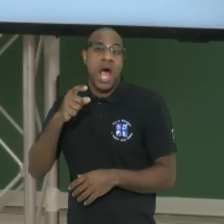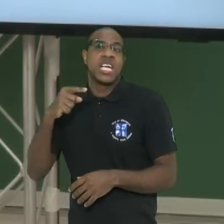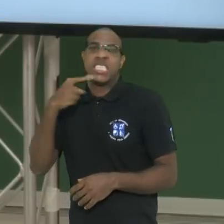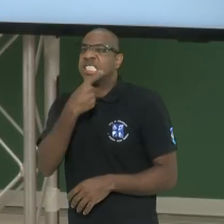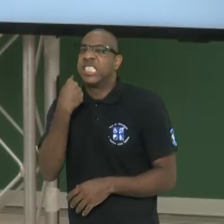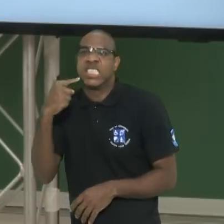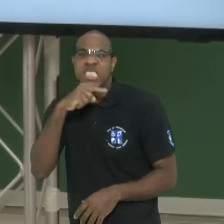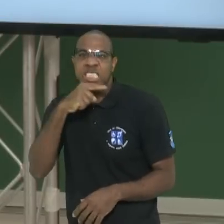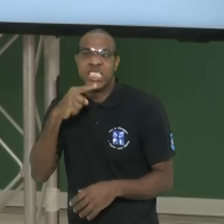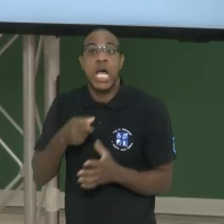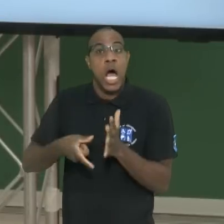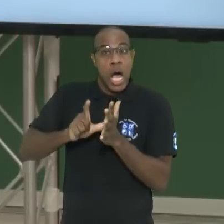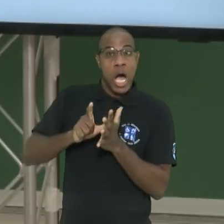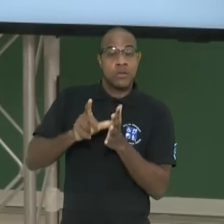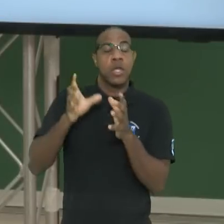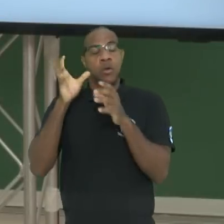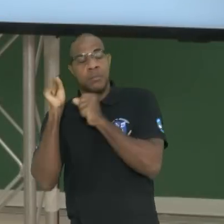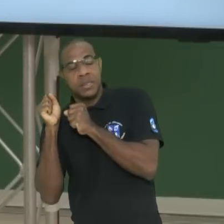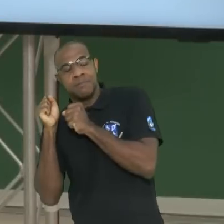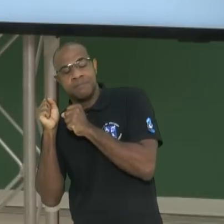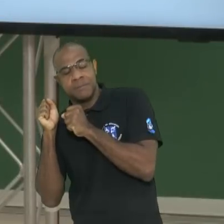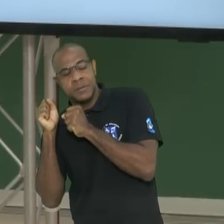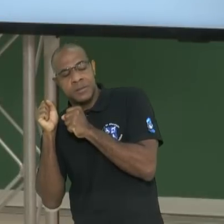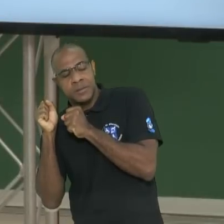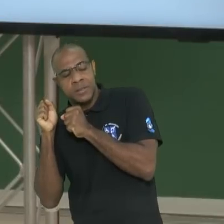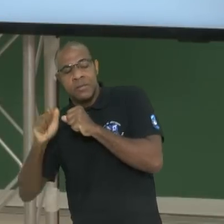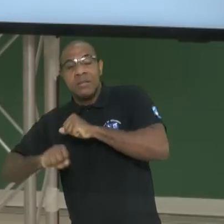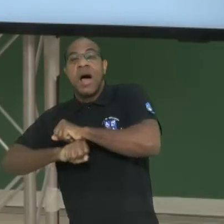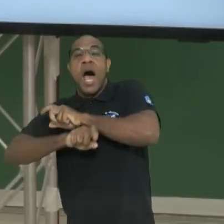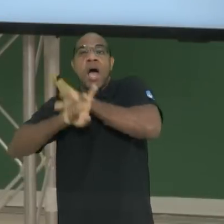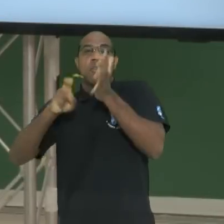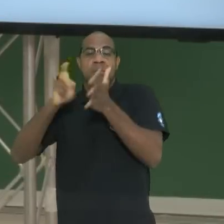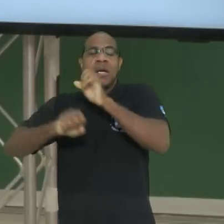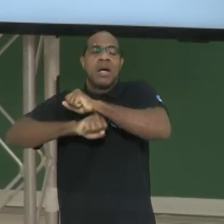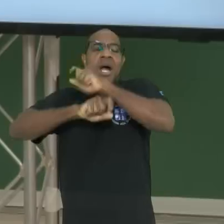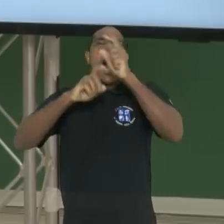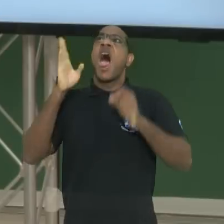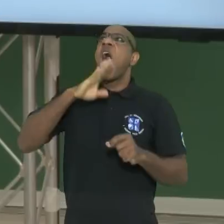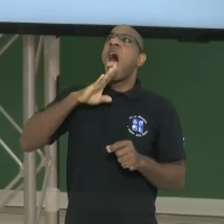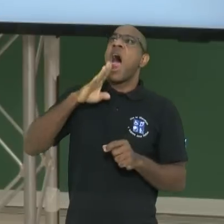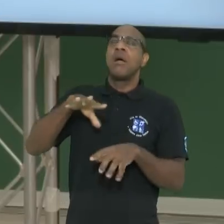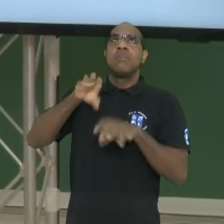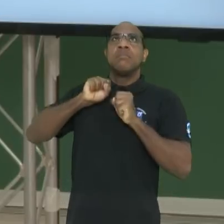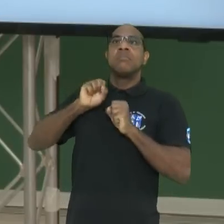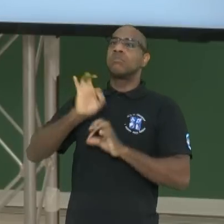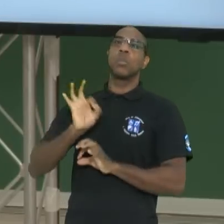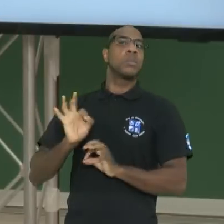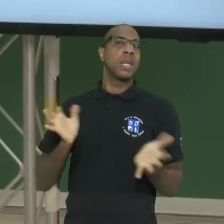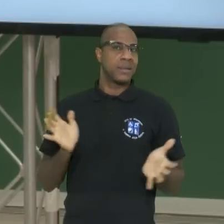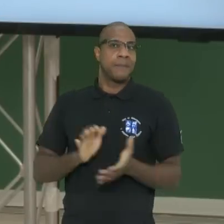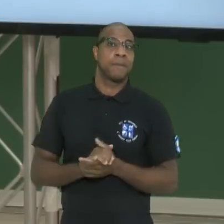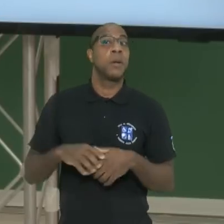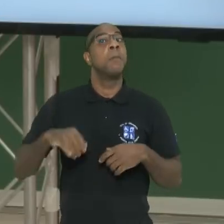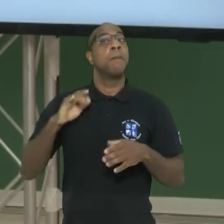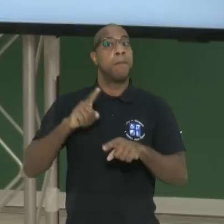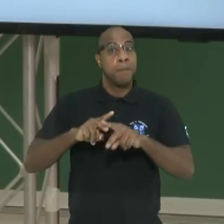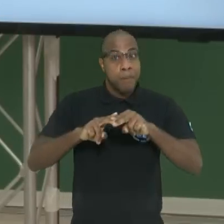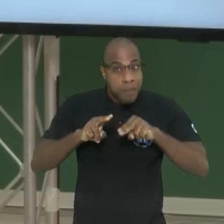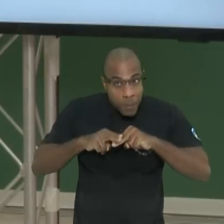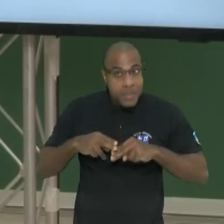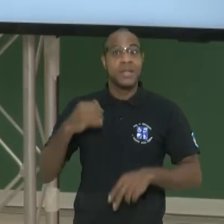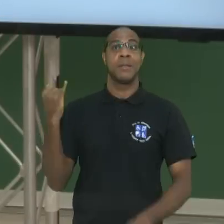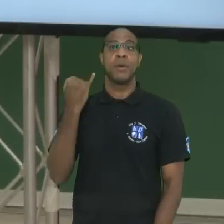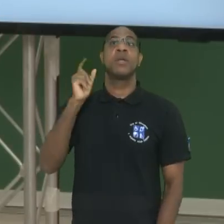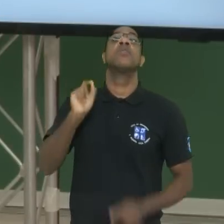estar adequadamente limpa. E é importante que você escove os seus dentes depois de cada uma das suas